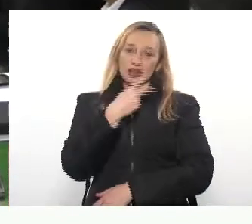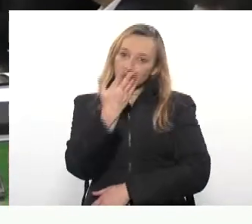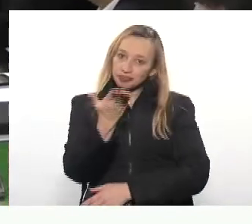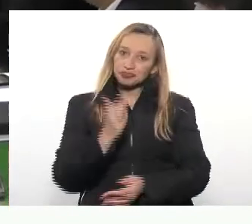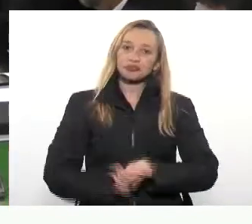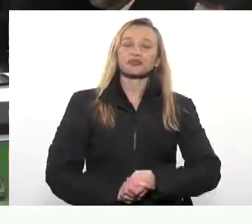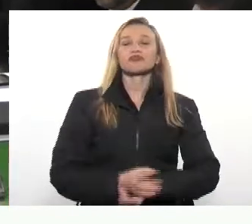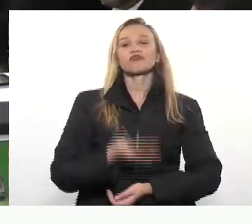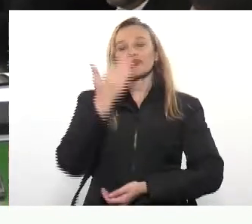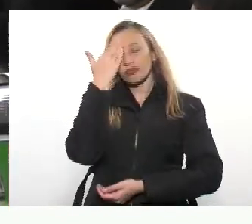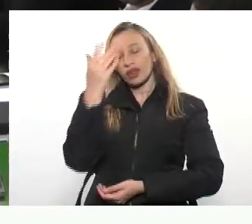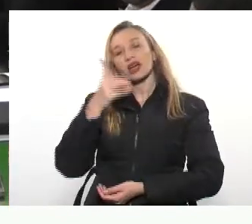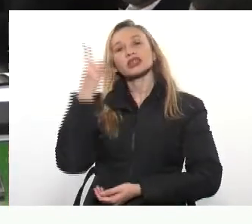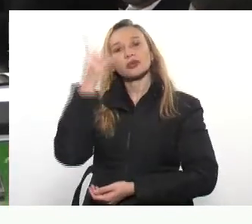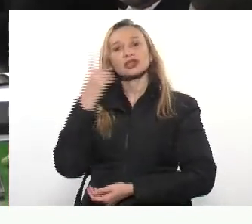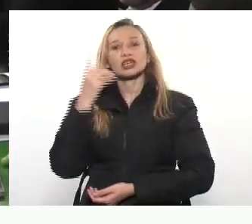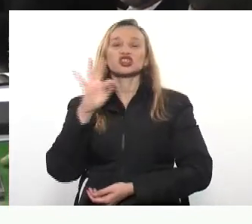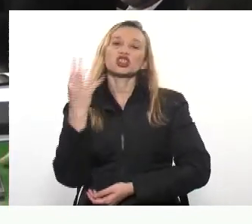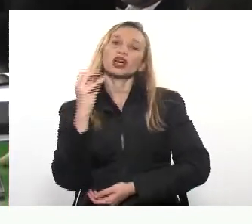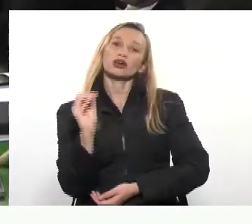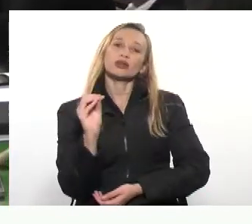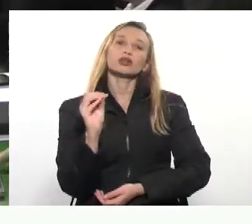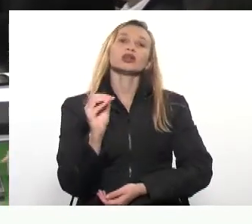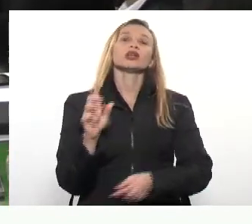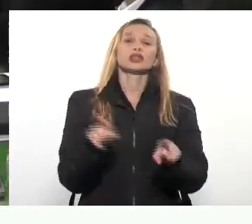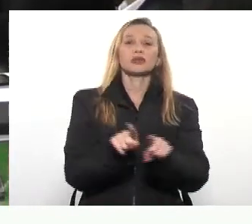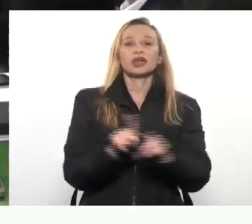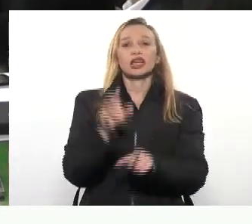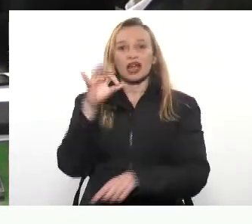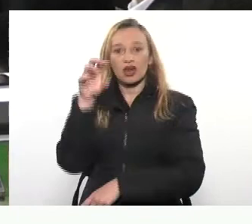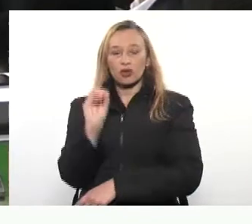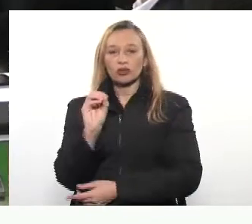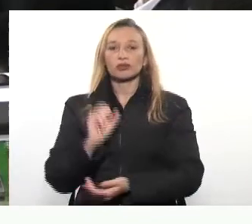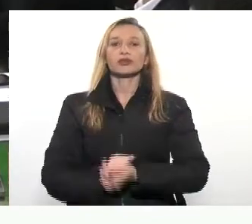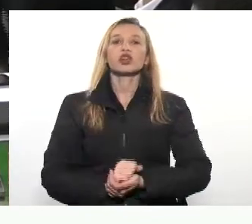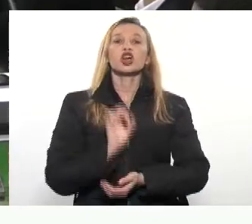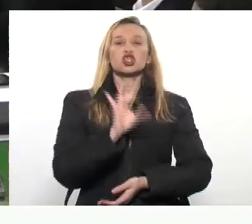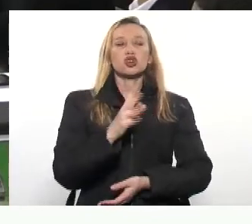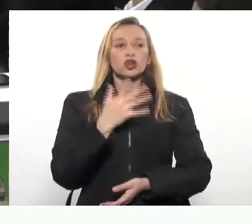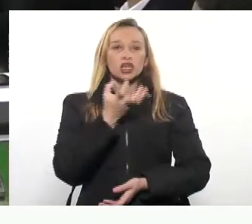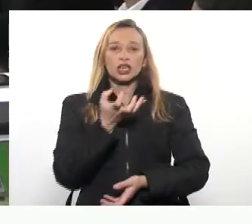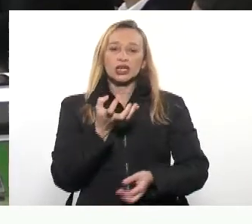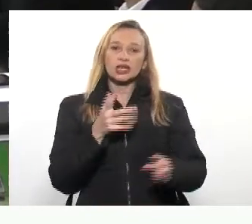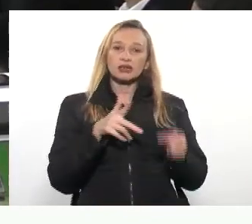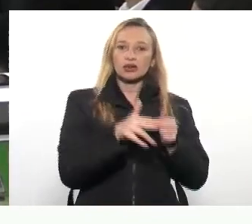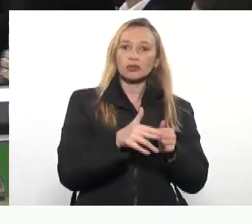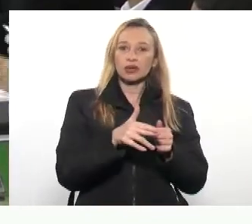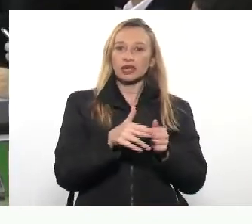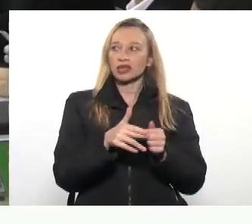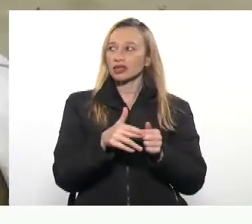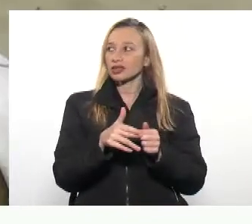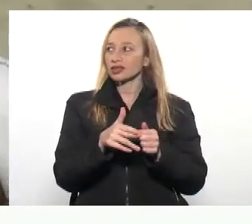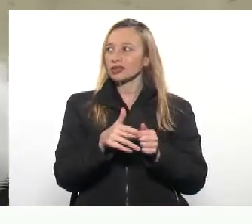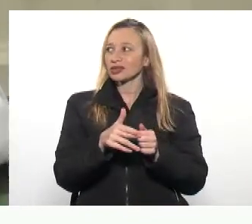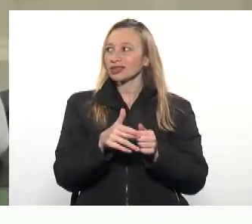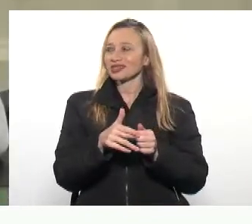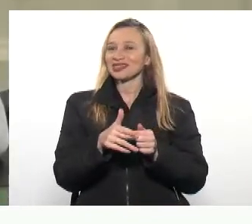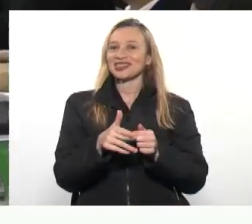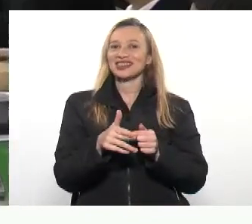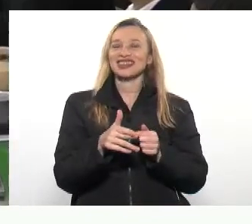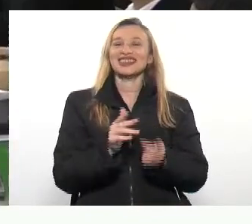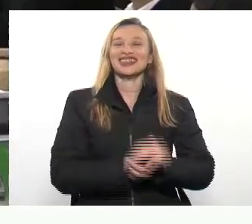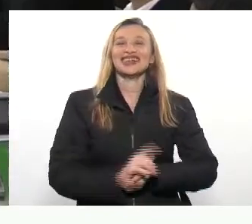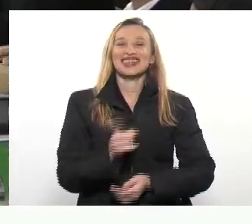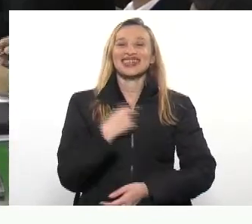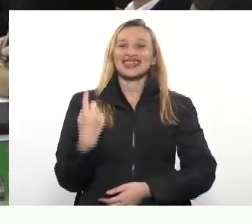Obrigado, deputado Tiago Pampolho, deputado El Vieira. Só queria, interrompendo, presidente, agradecer e parabenizar pela vossa